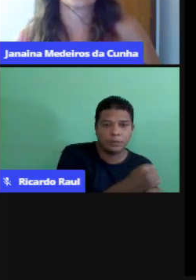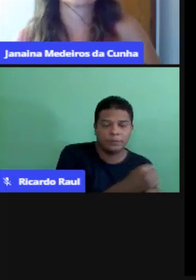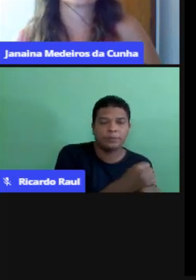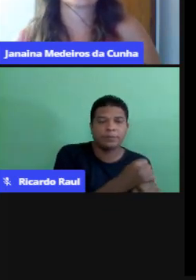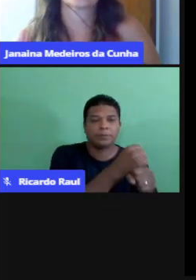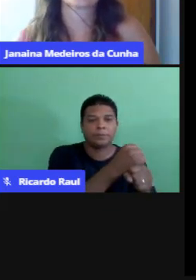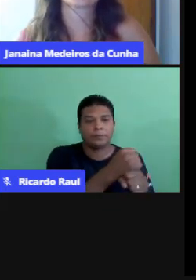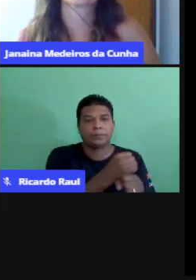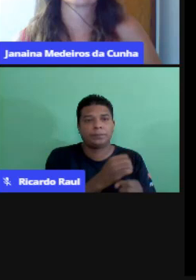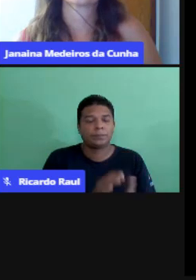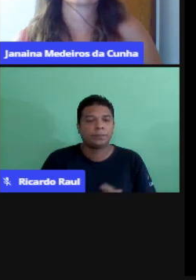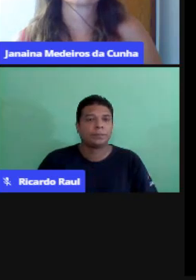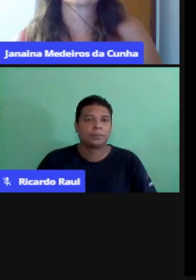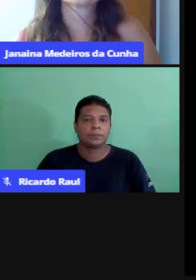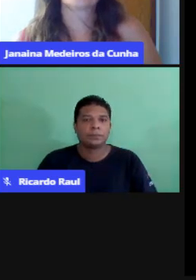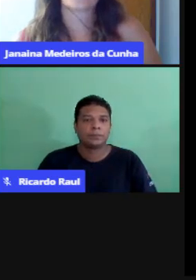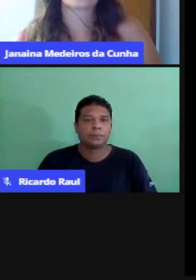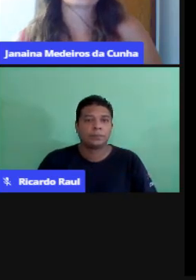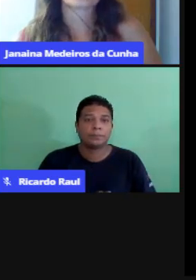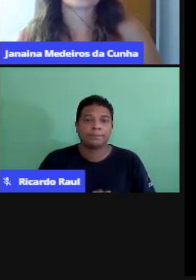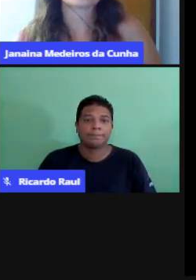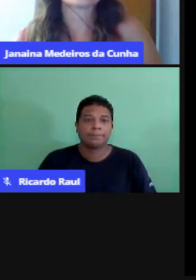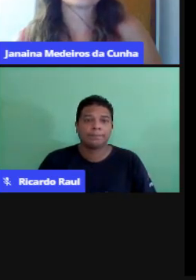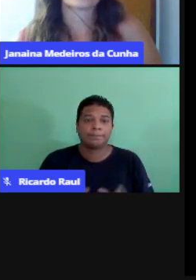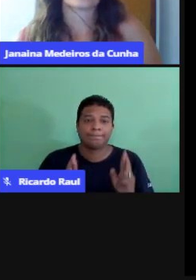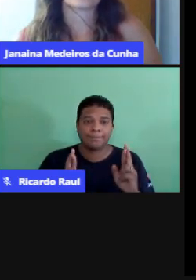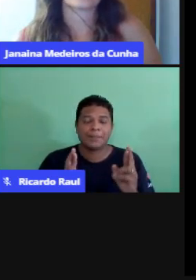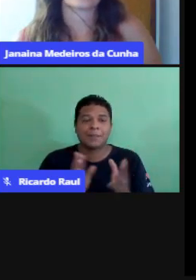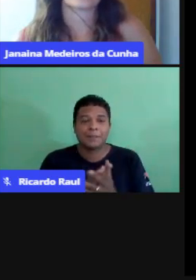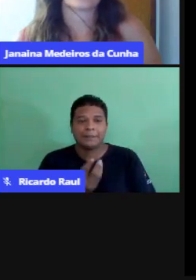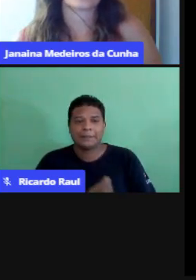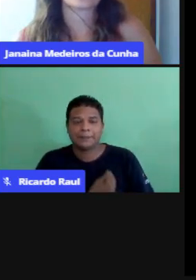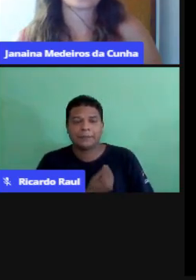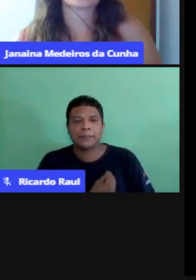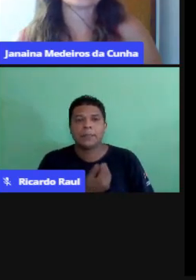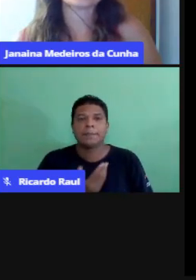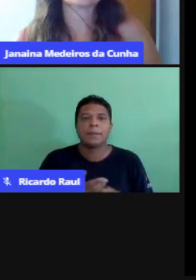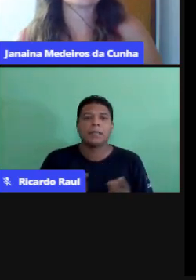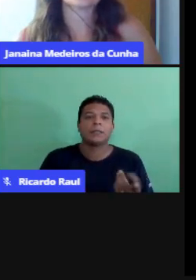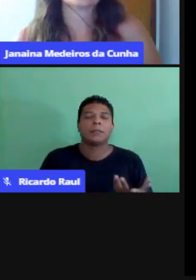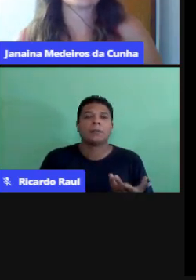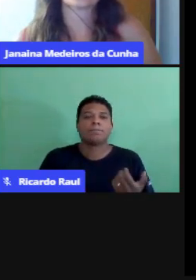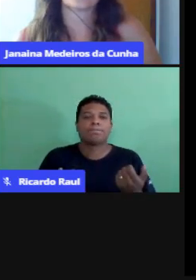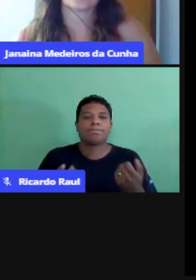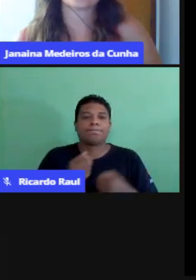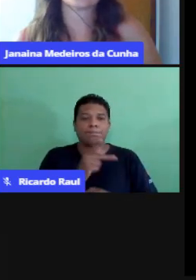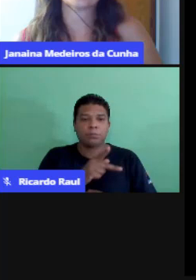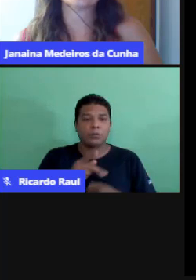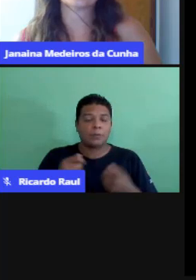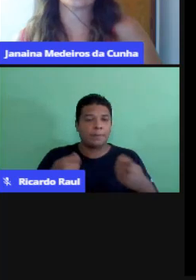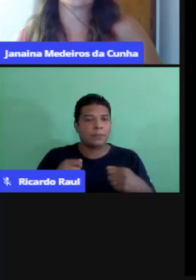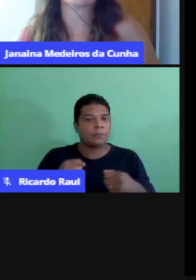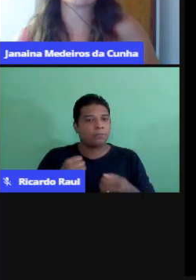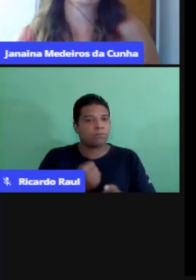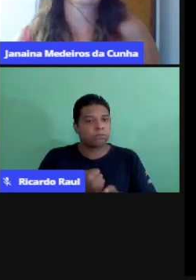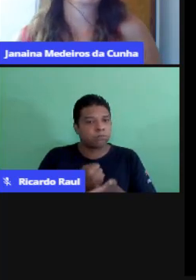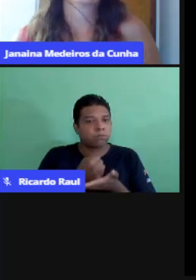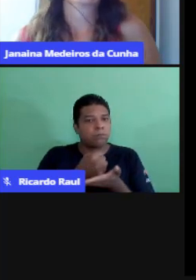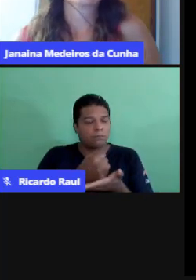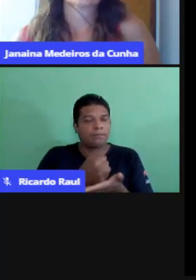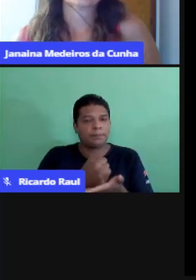Deus quiser, nós estaremos presencial. Mas o professor precisa ter esse suporte. E esse aluno